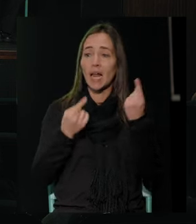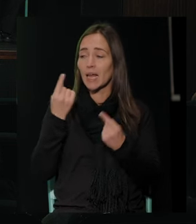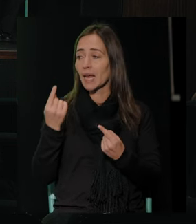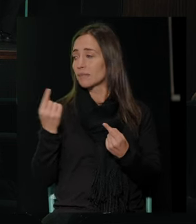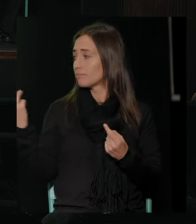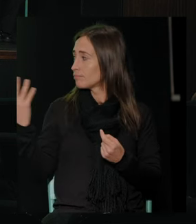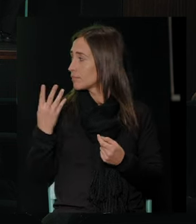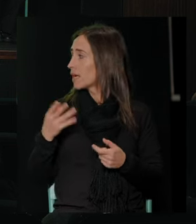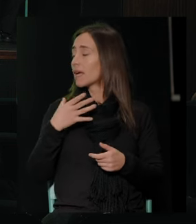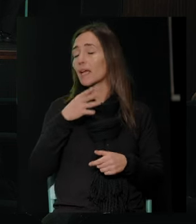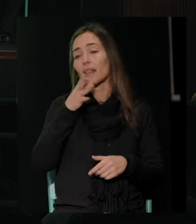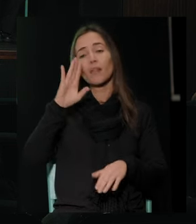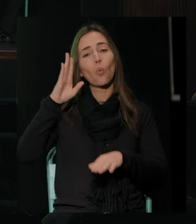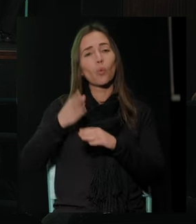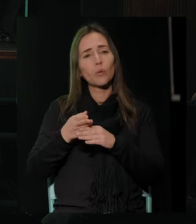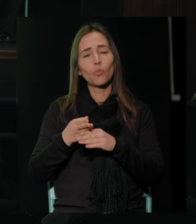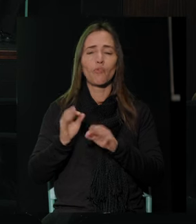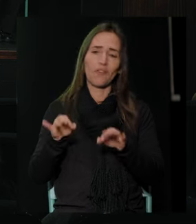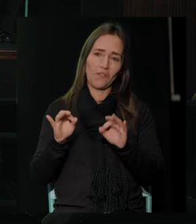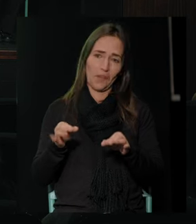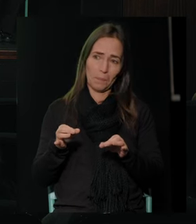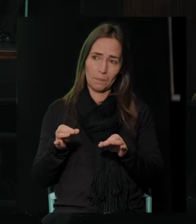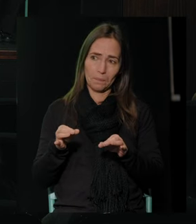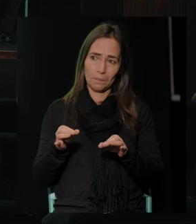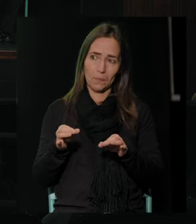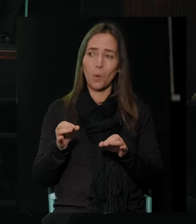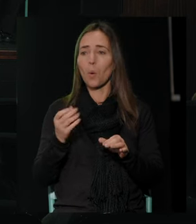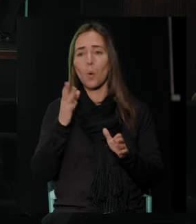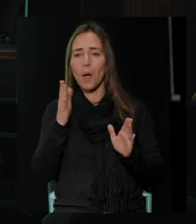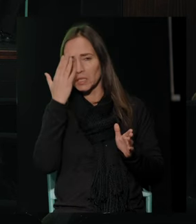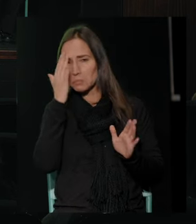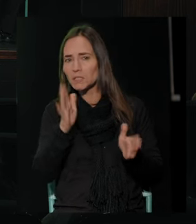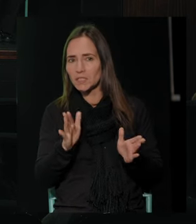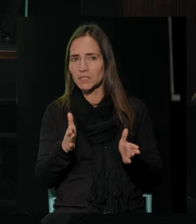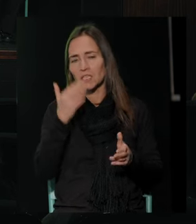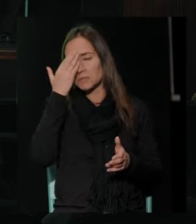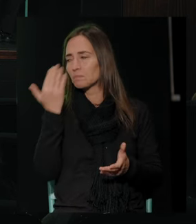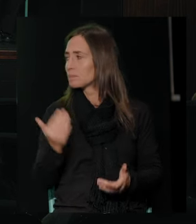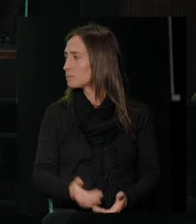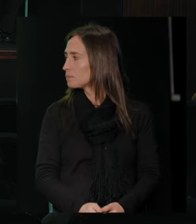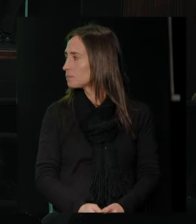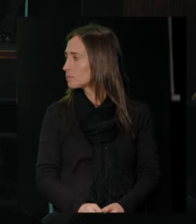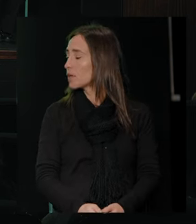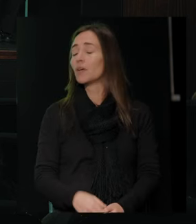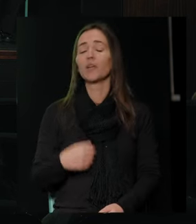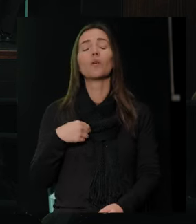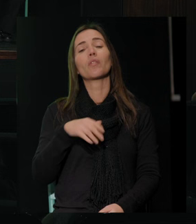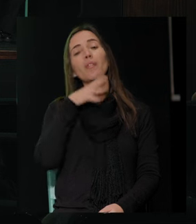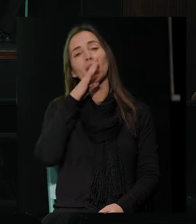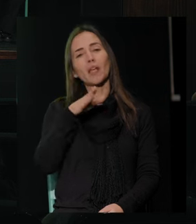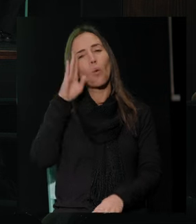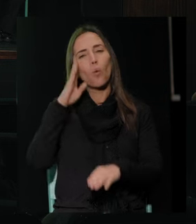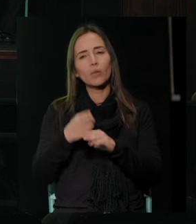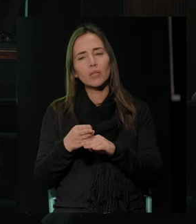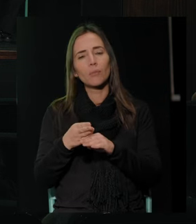dar uma mensagem final, só para terminarmos, ou se não é necessário. Eu daria só uma mensagem final, se